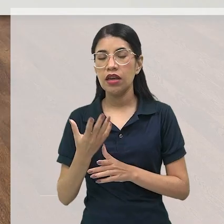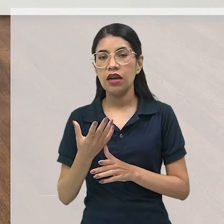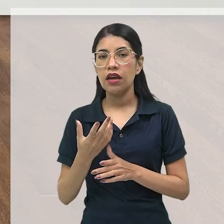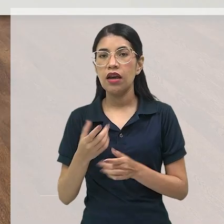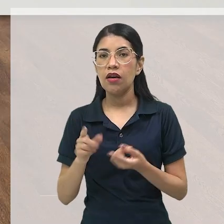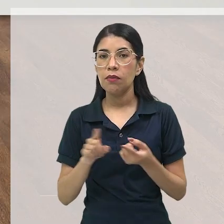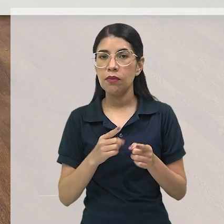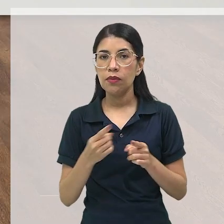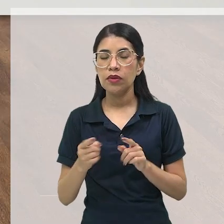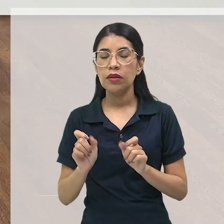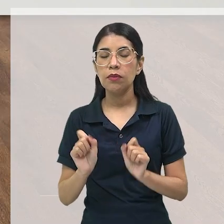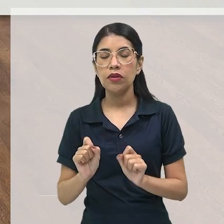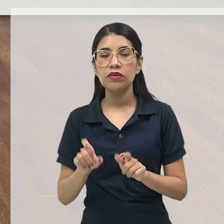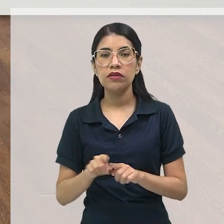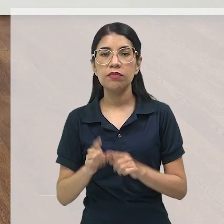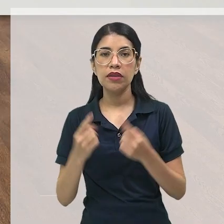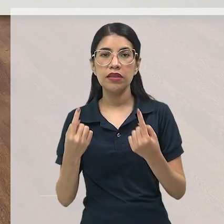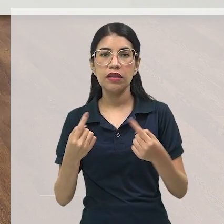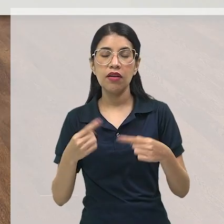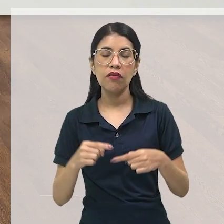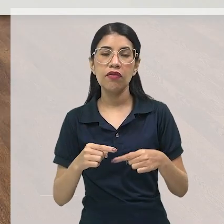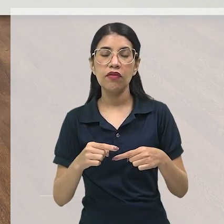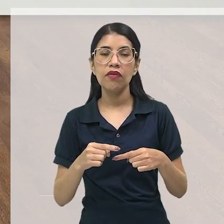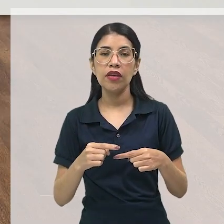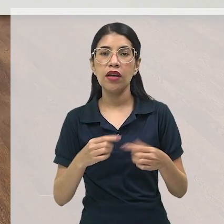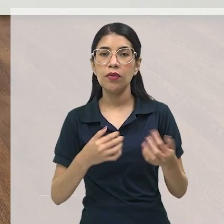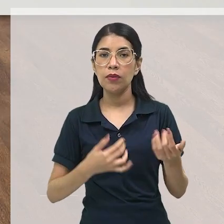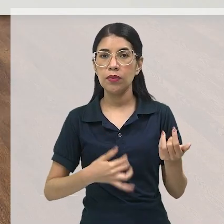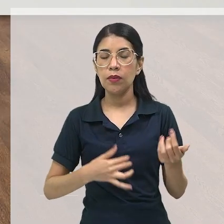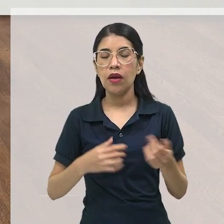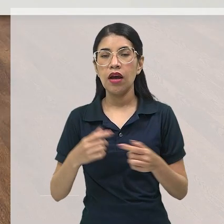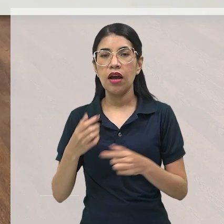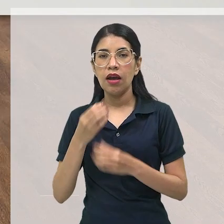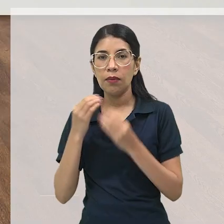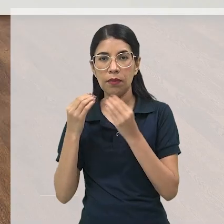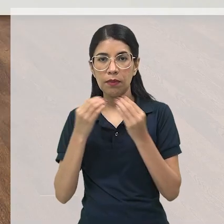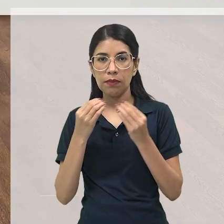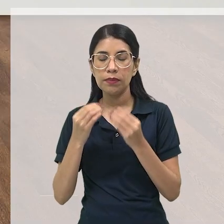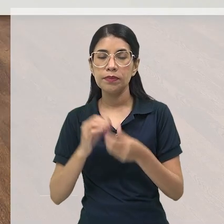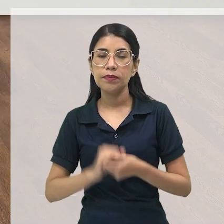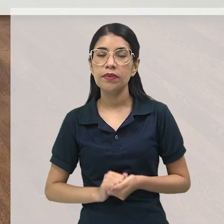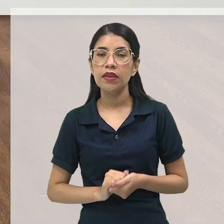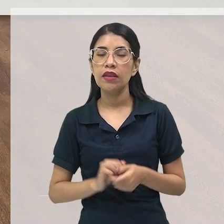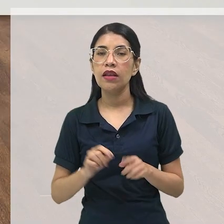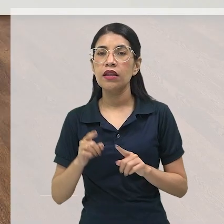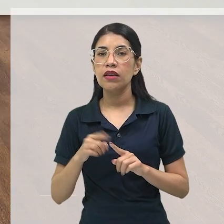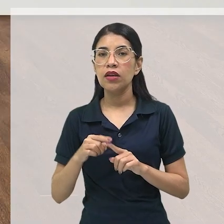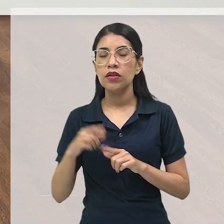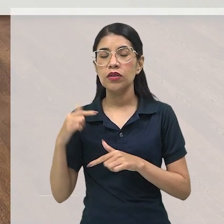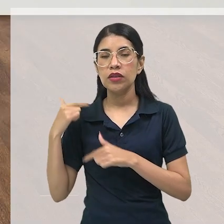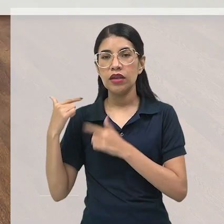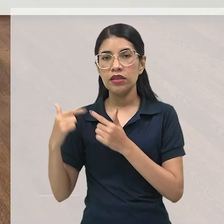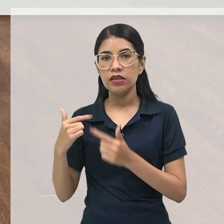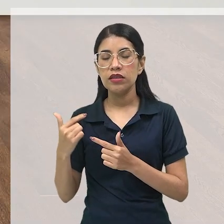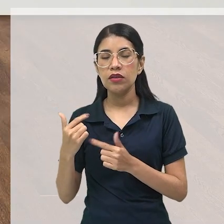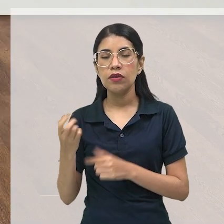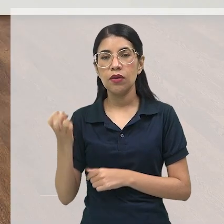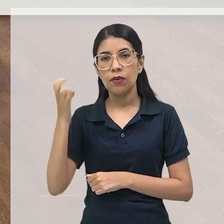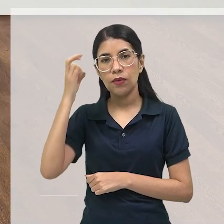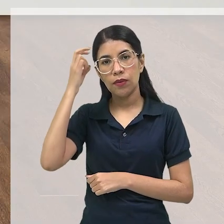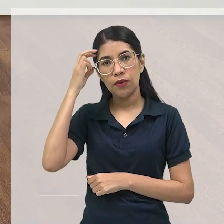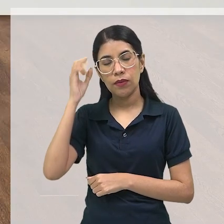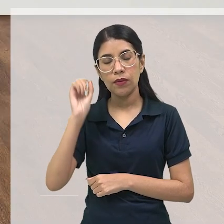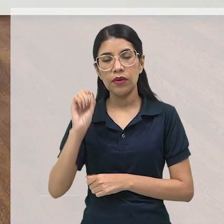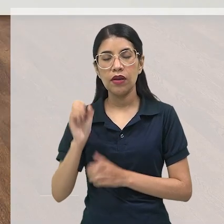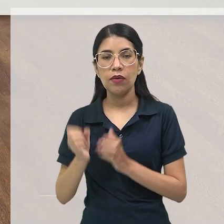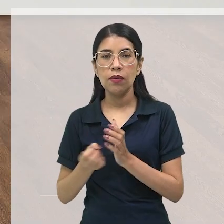podem até desafiar um som e desafiando o outro. Tem como origens estilísticas, o estilo do chorinho, ele tem